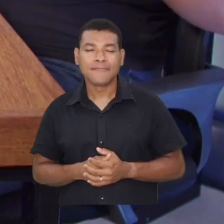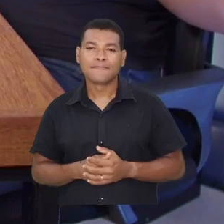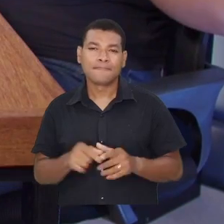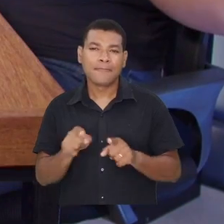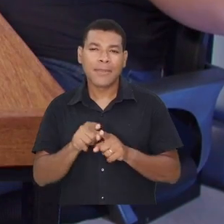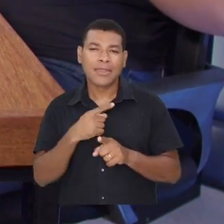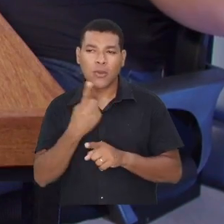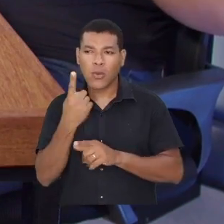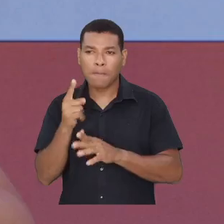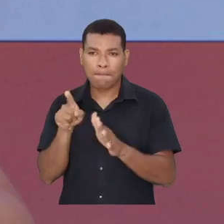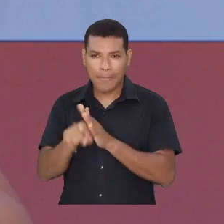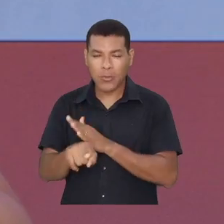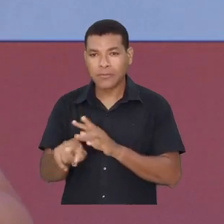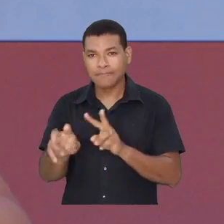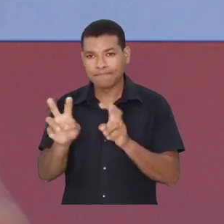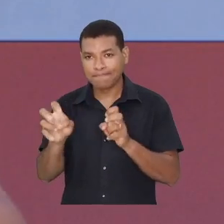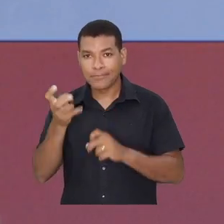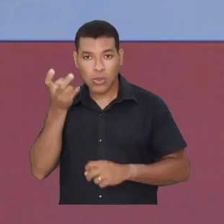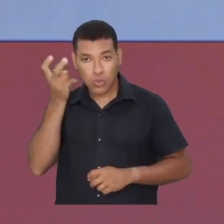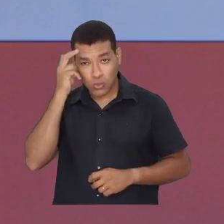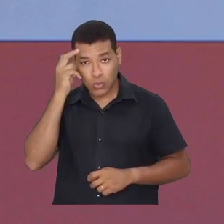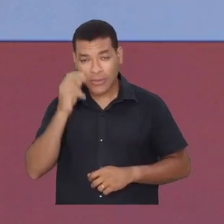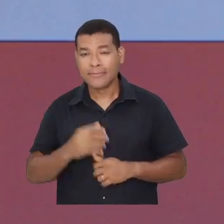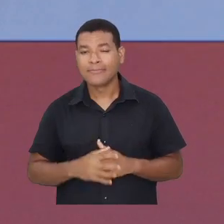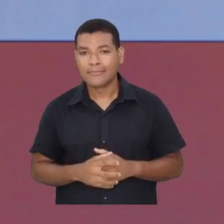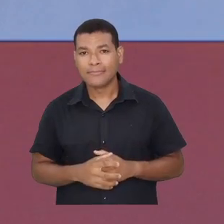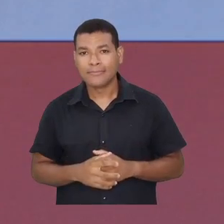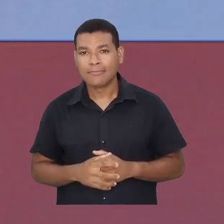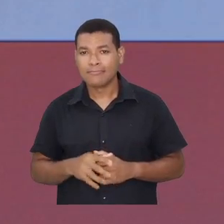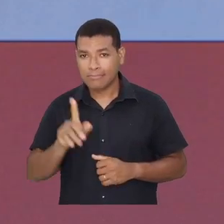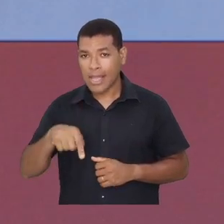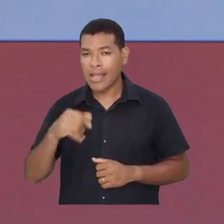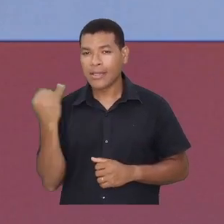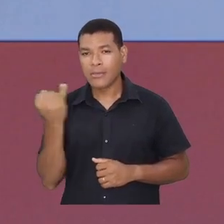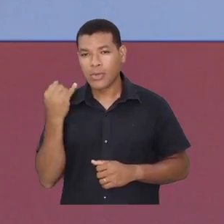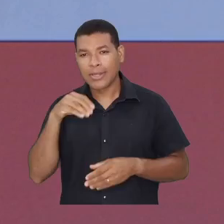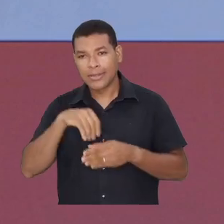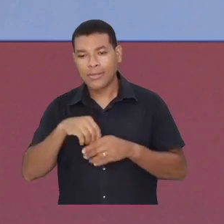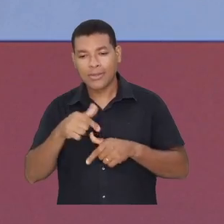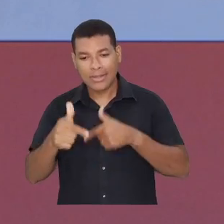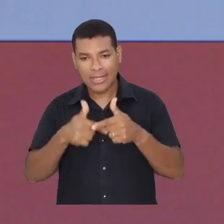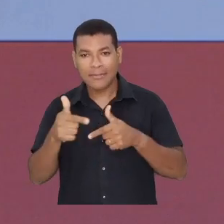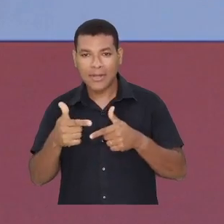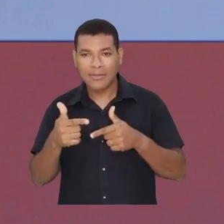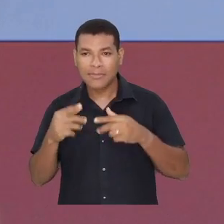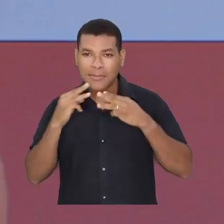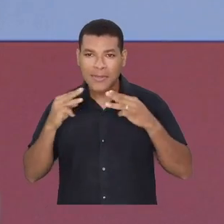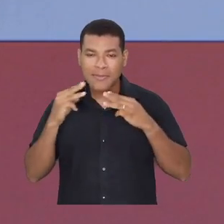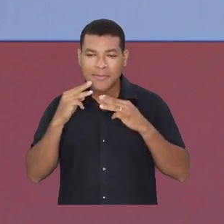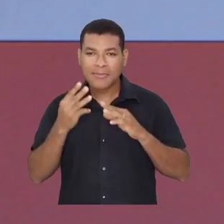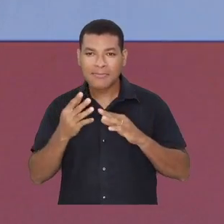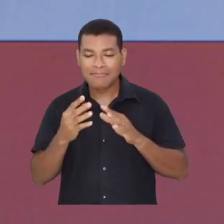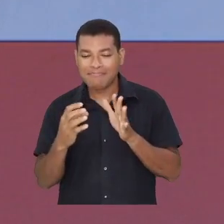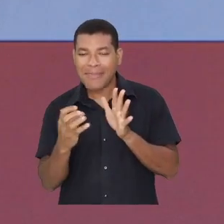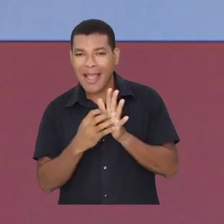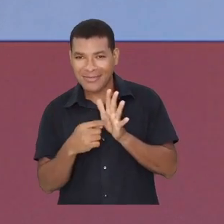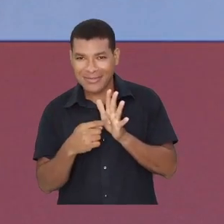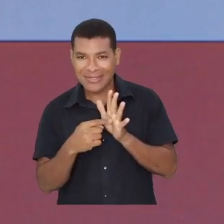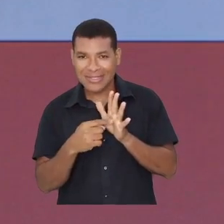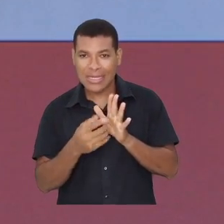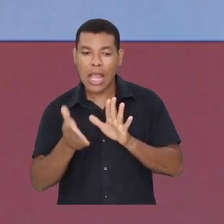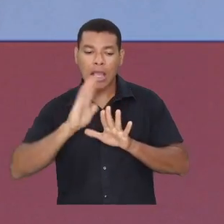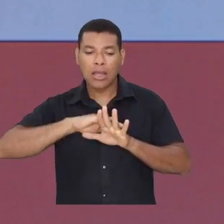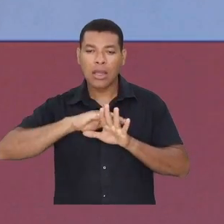Tem uma pergunta aqui também sobre cultura, né? Que é importante nesse trabalho de marca. O pano de fundo, né, da marca empregadora é